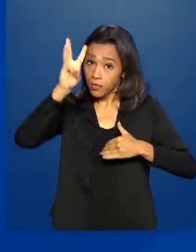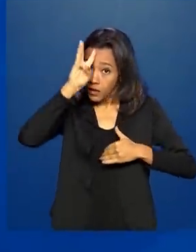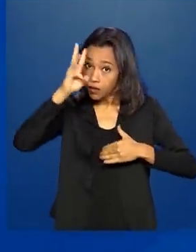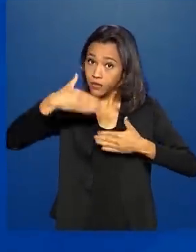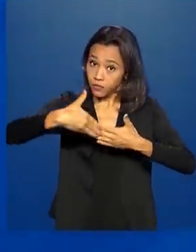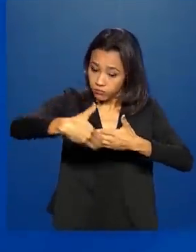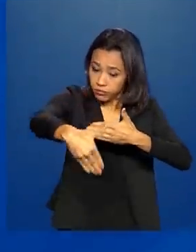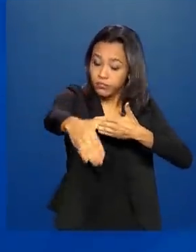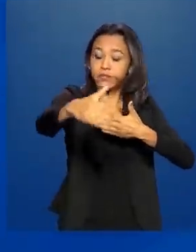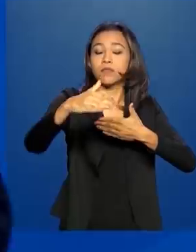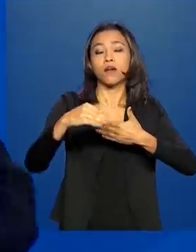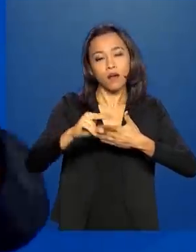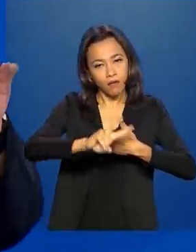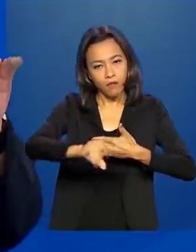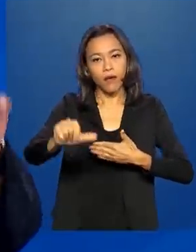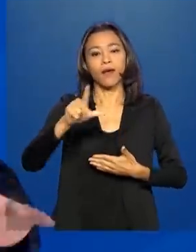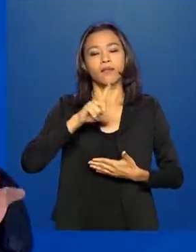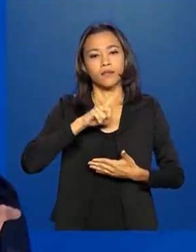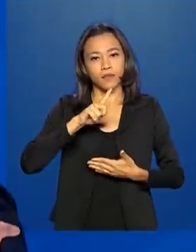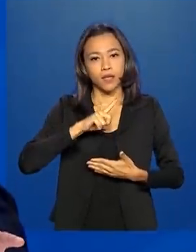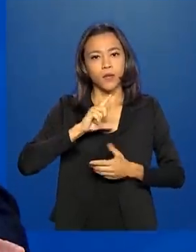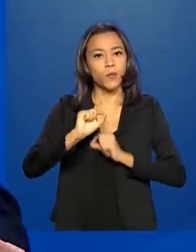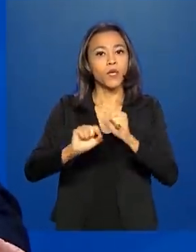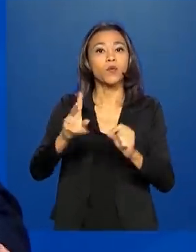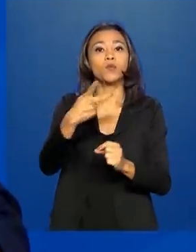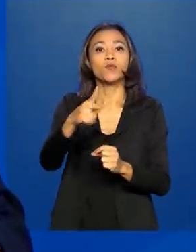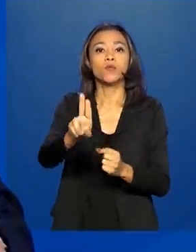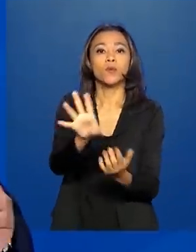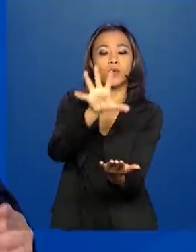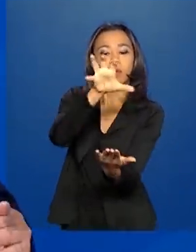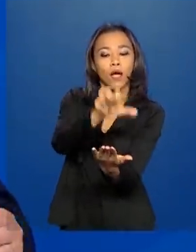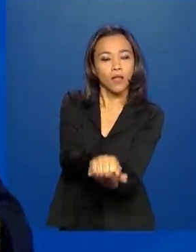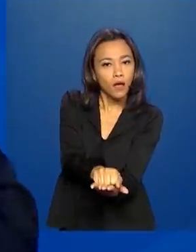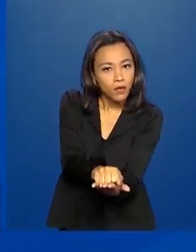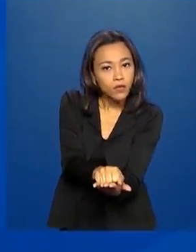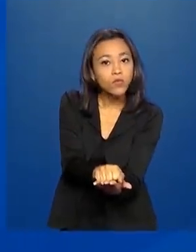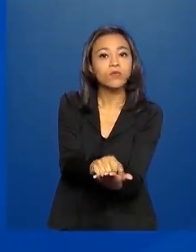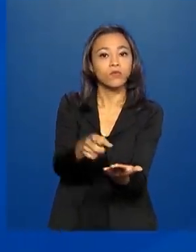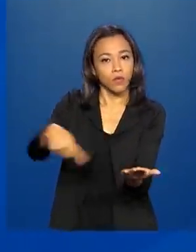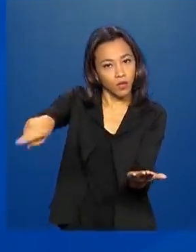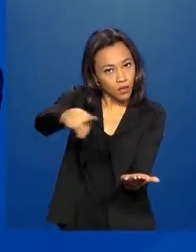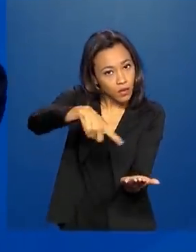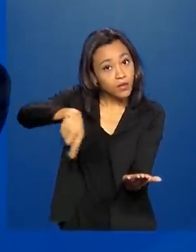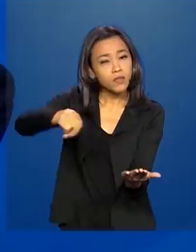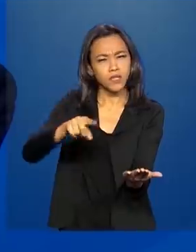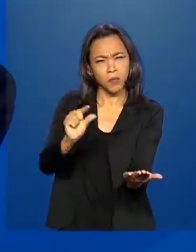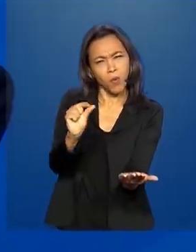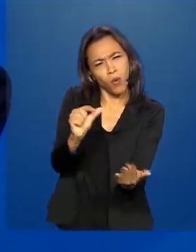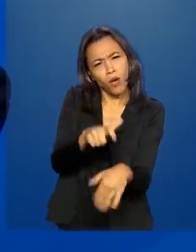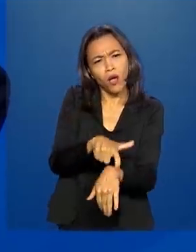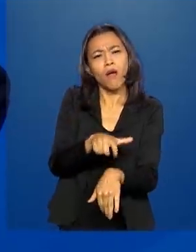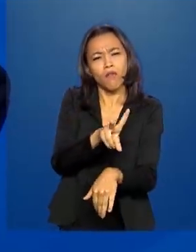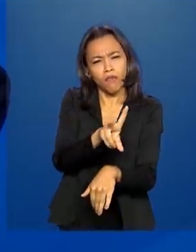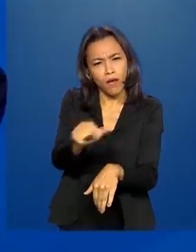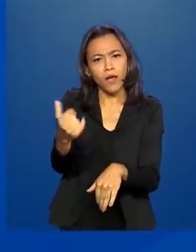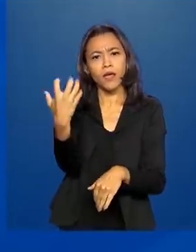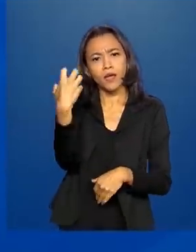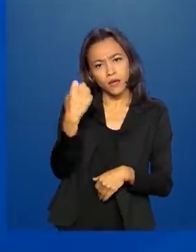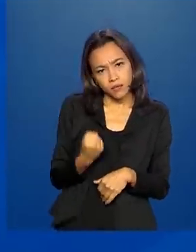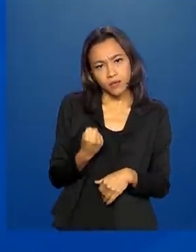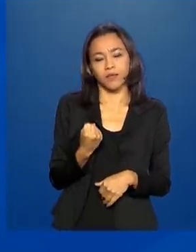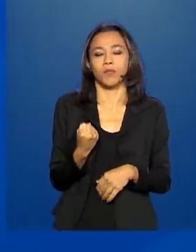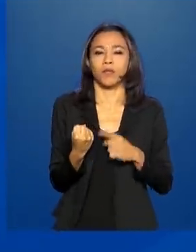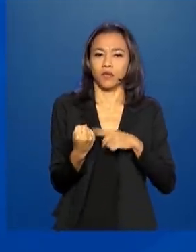terá as condições de fazer o seu cadastramento e garantir que em poucas horas ela vai poder receber